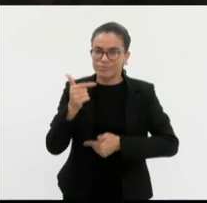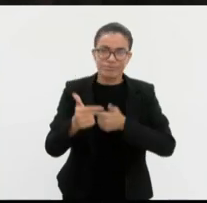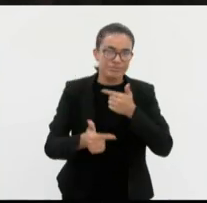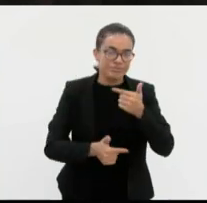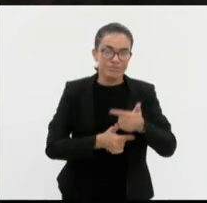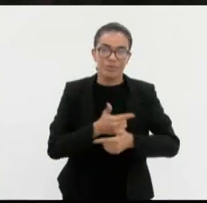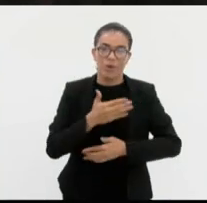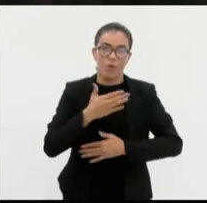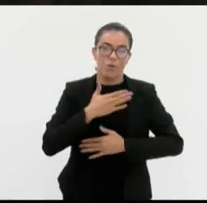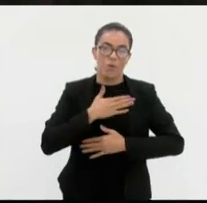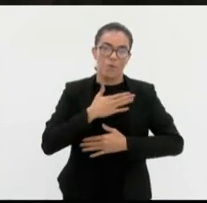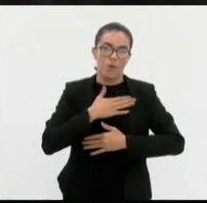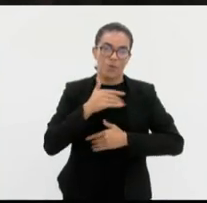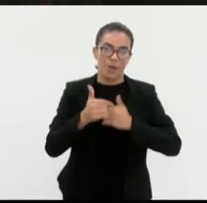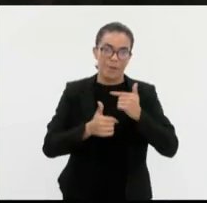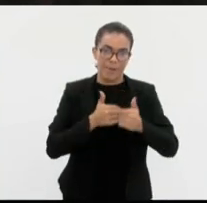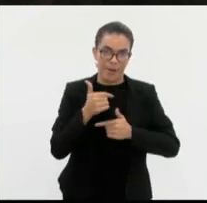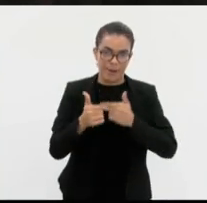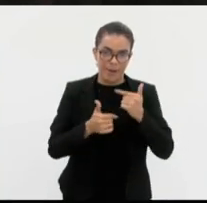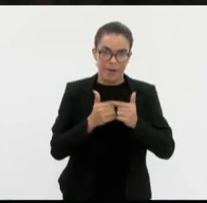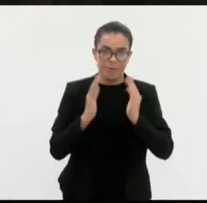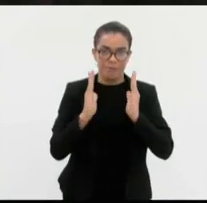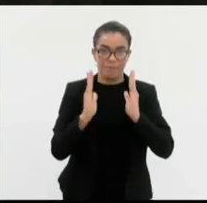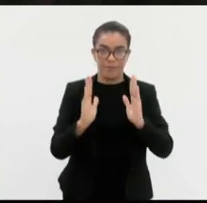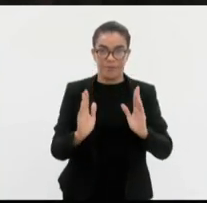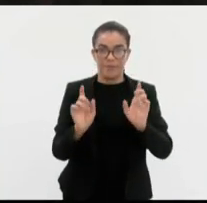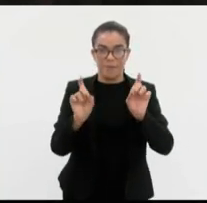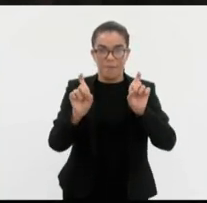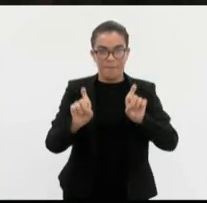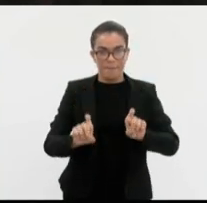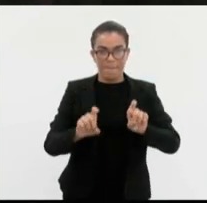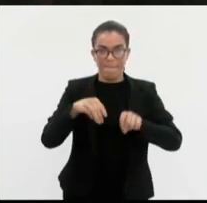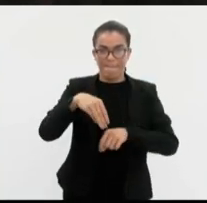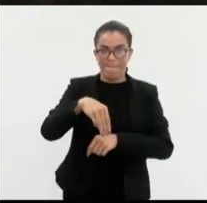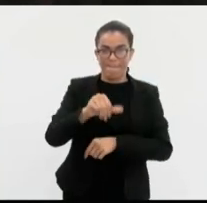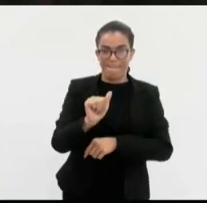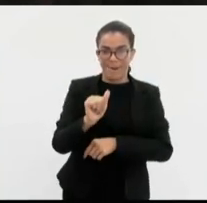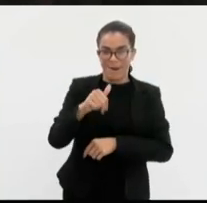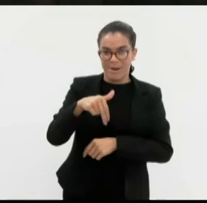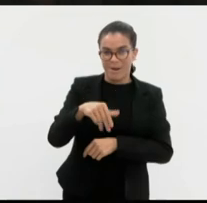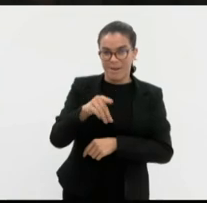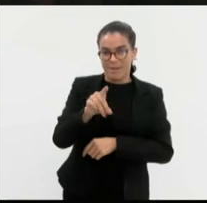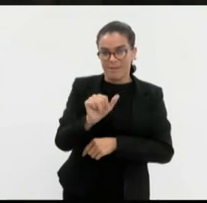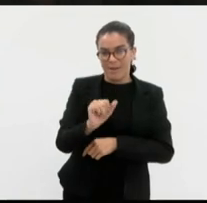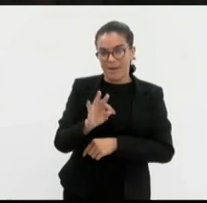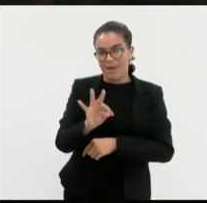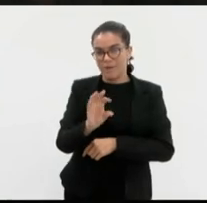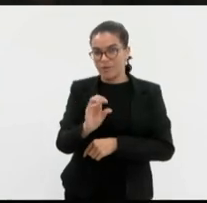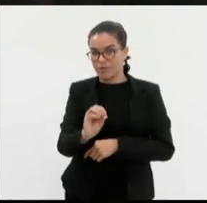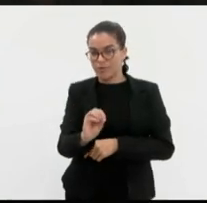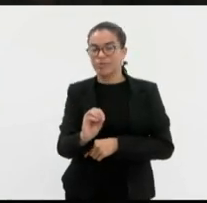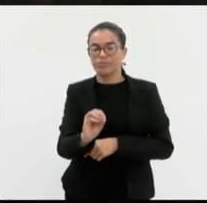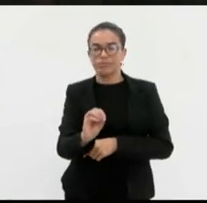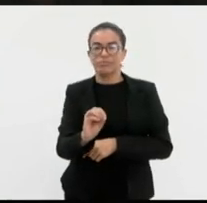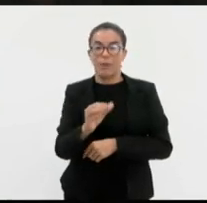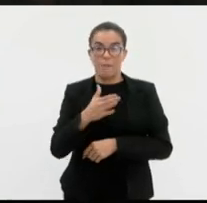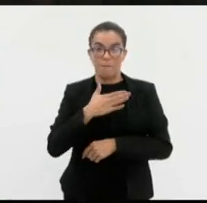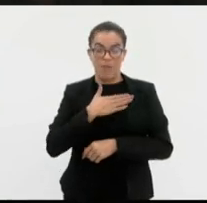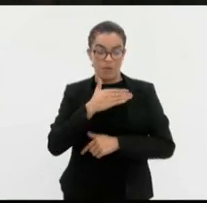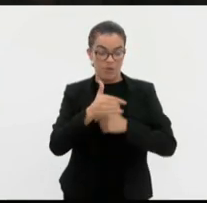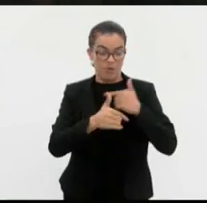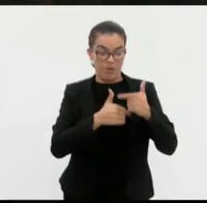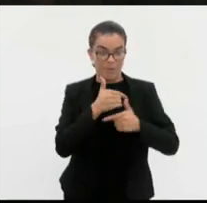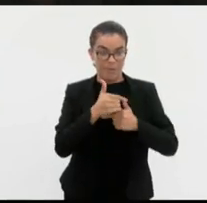pelo meu mandato e quando digo meu mandato a minha pessoa e toda a minha